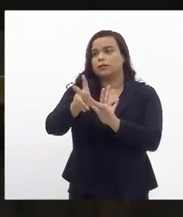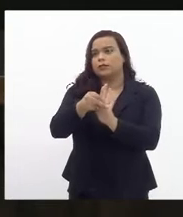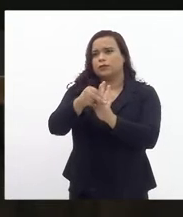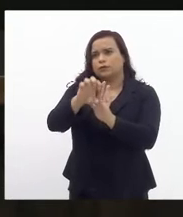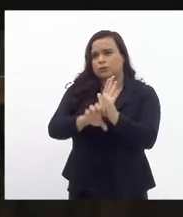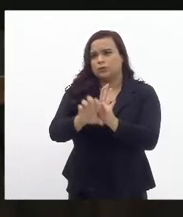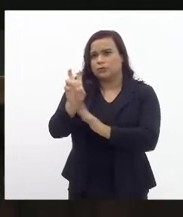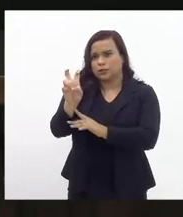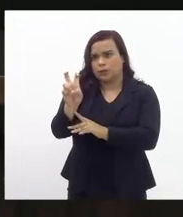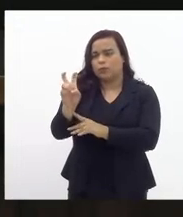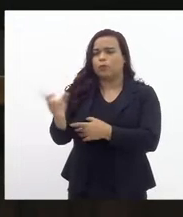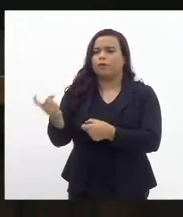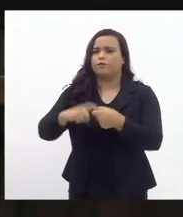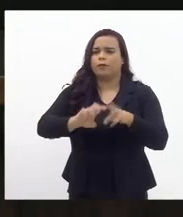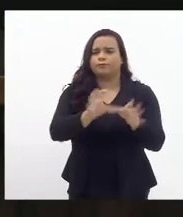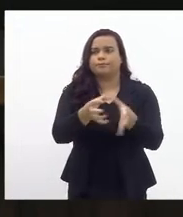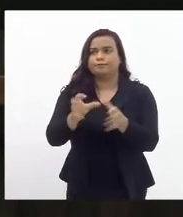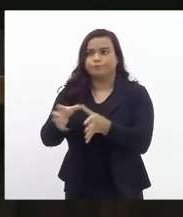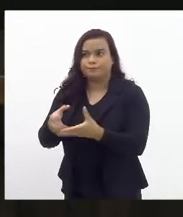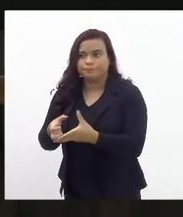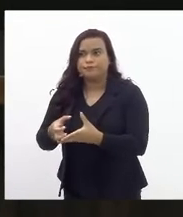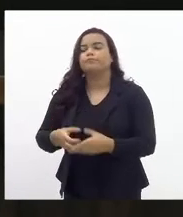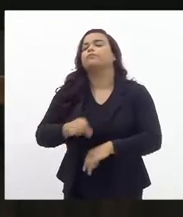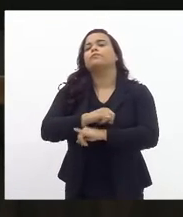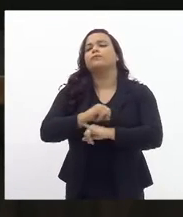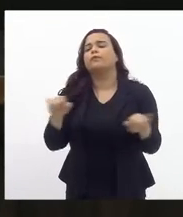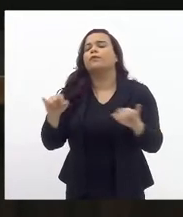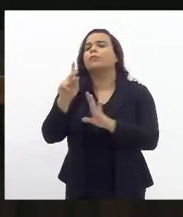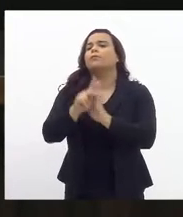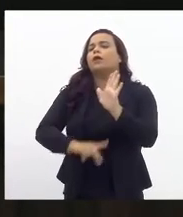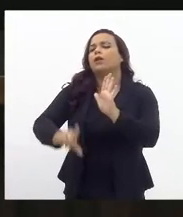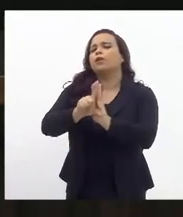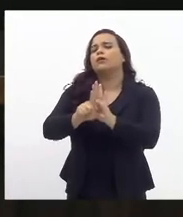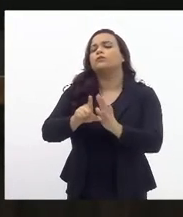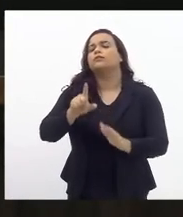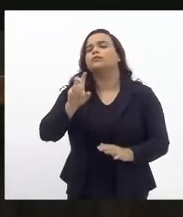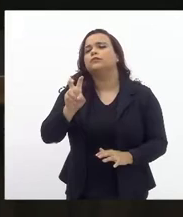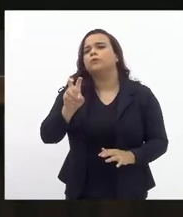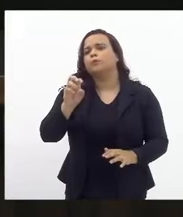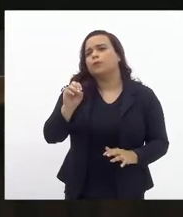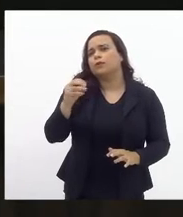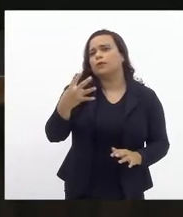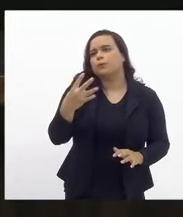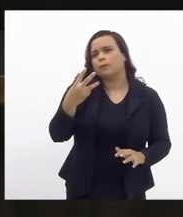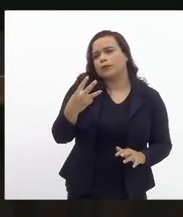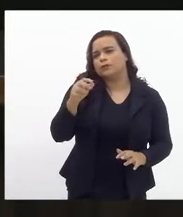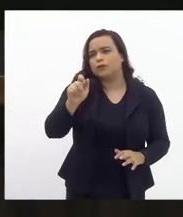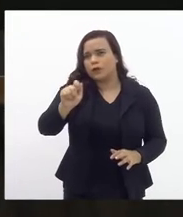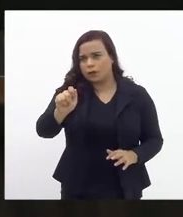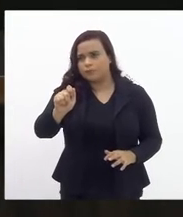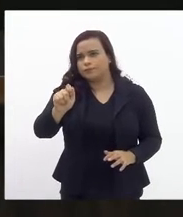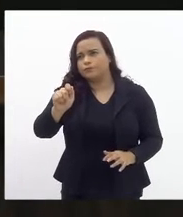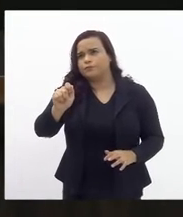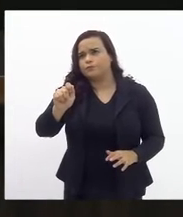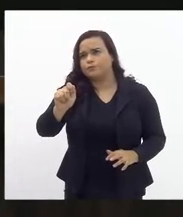retorna às comissões. Anuncio, projeto de lei número 5043-A.